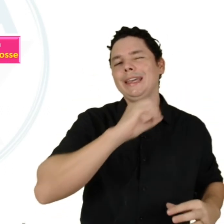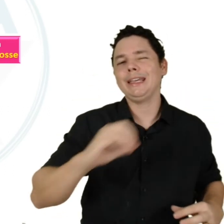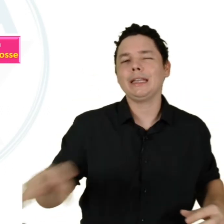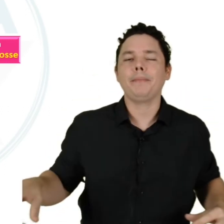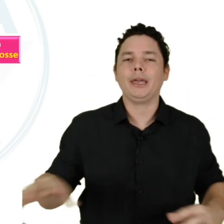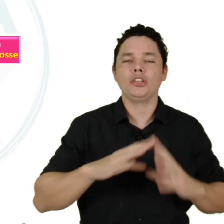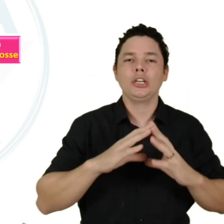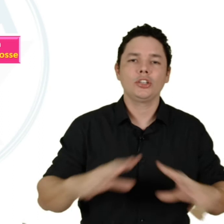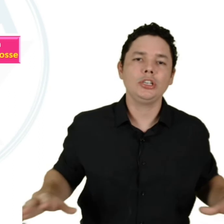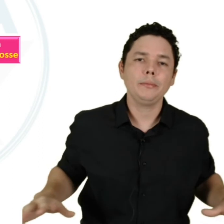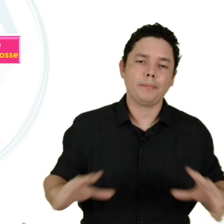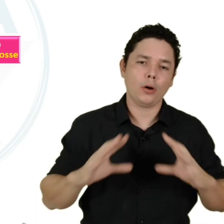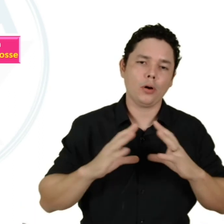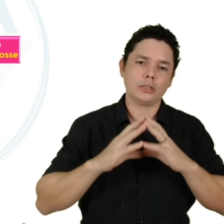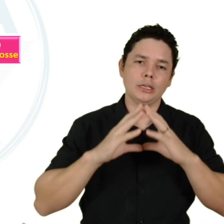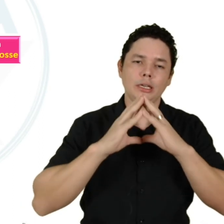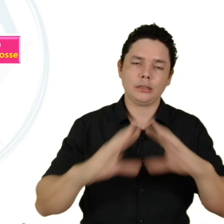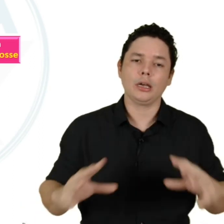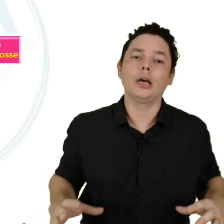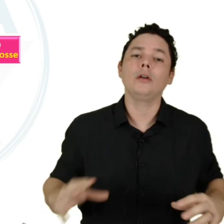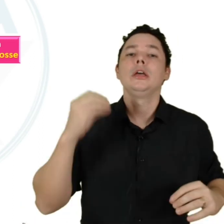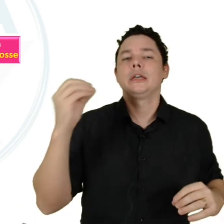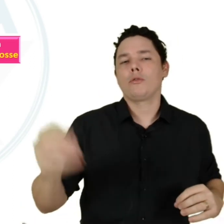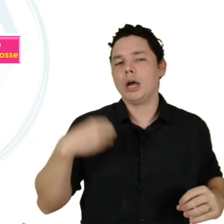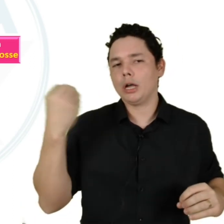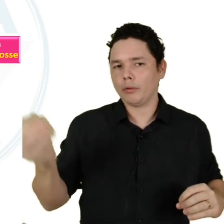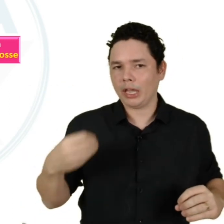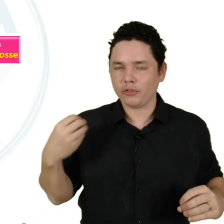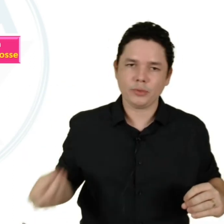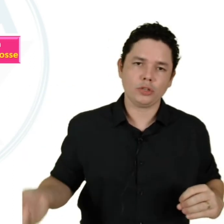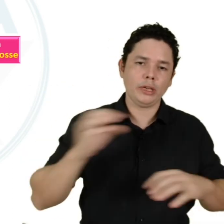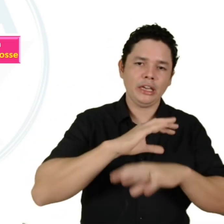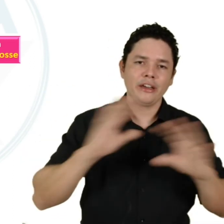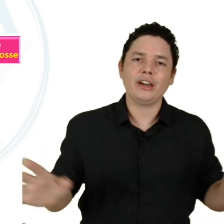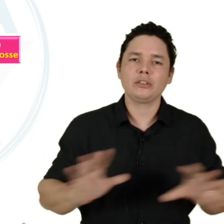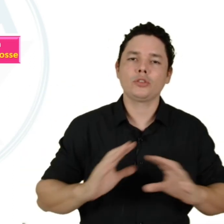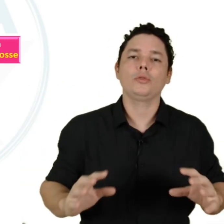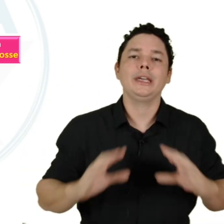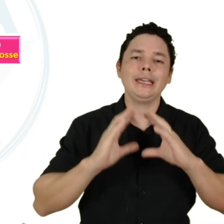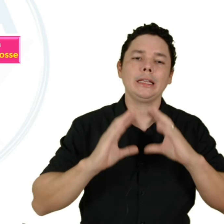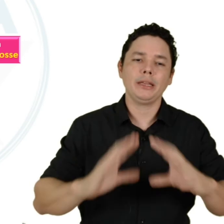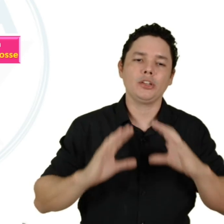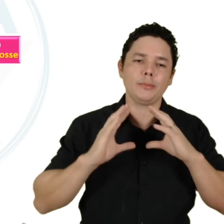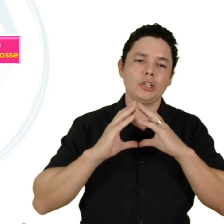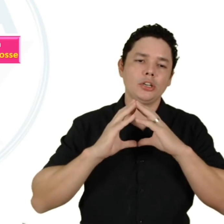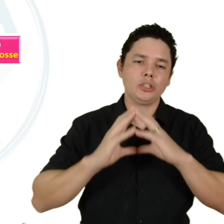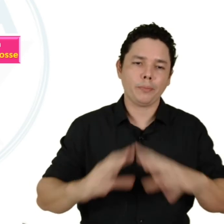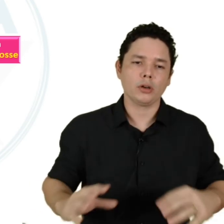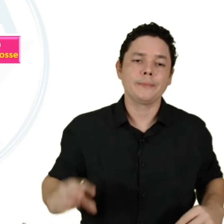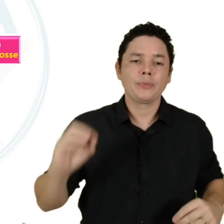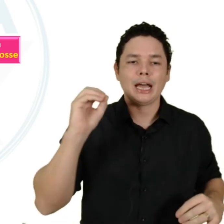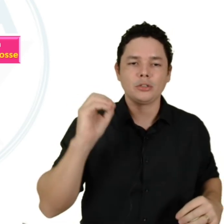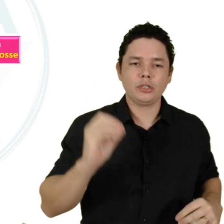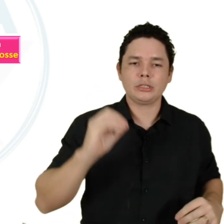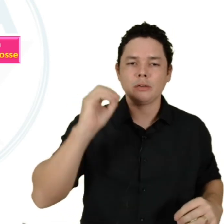investidura independe de posse. Então, quando alguém for substituir, vai substituir independentemente de